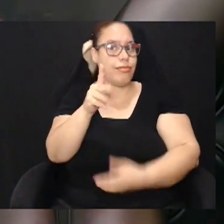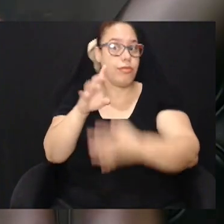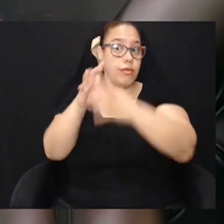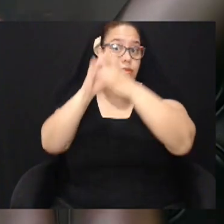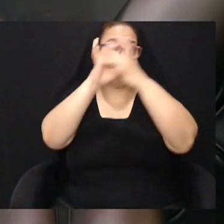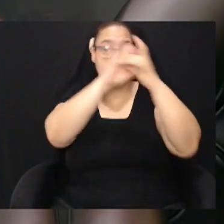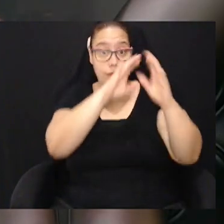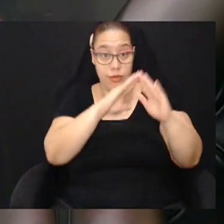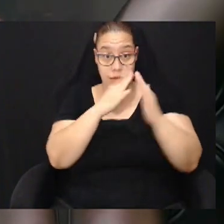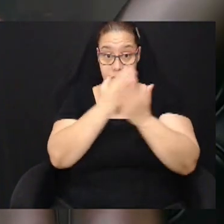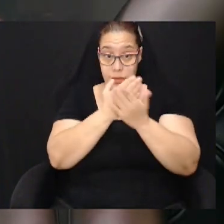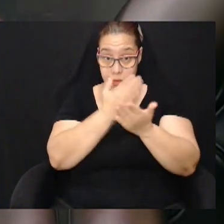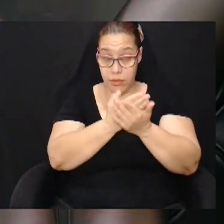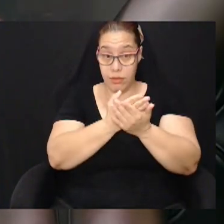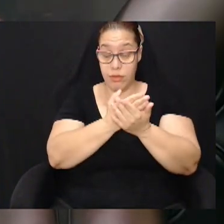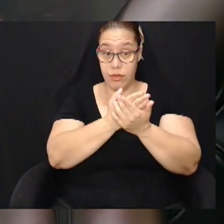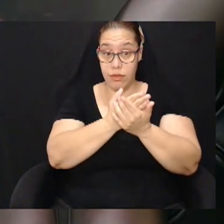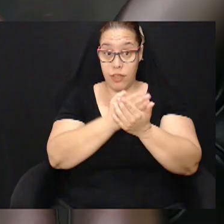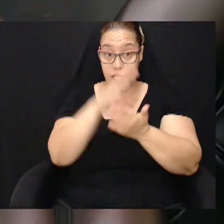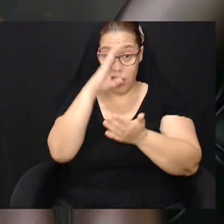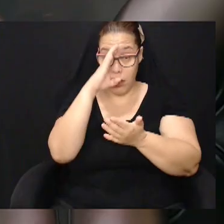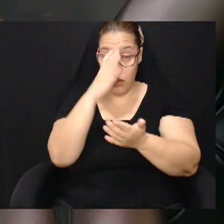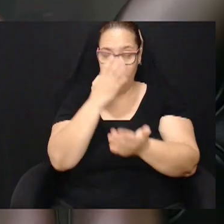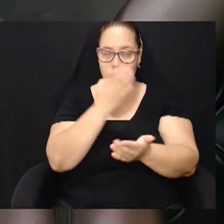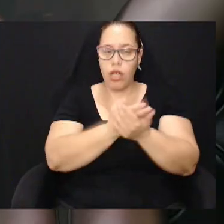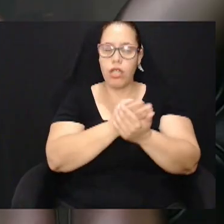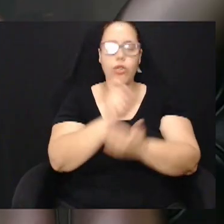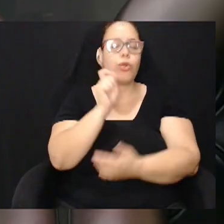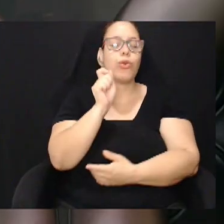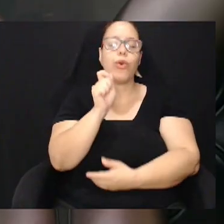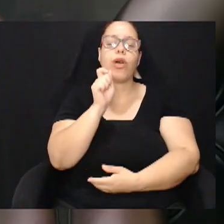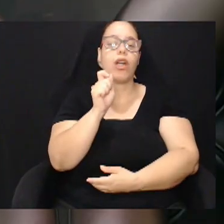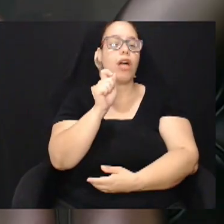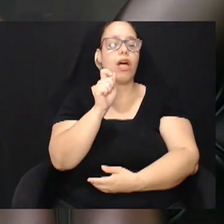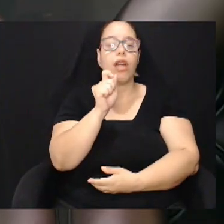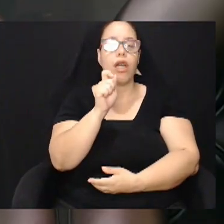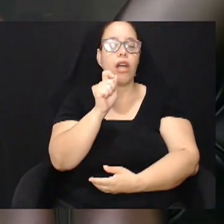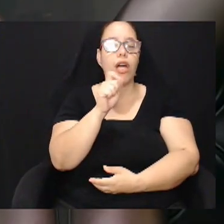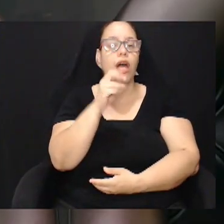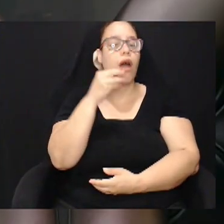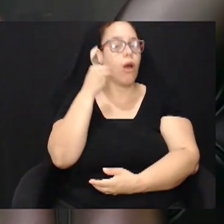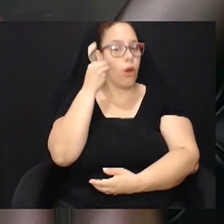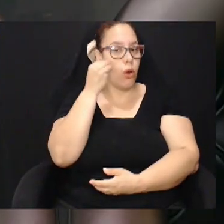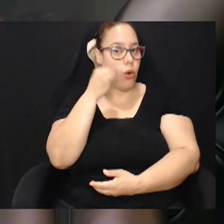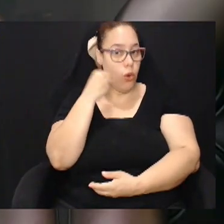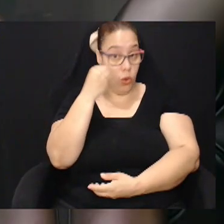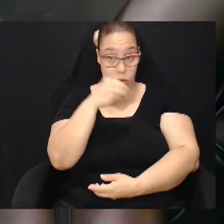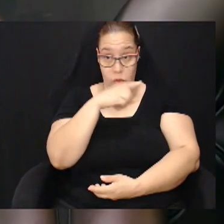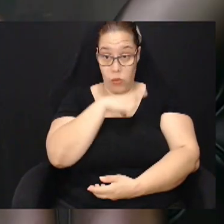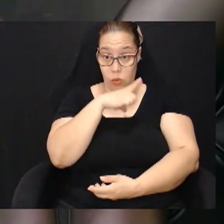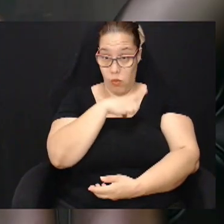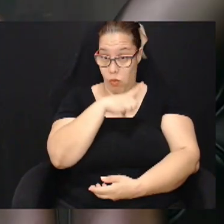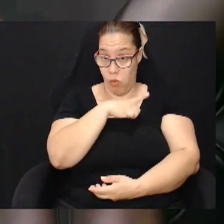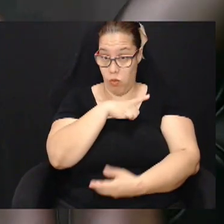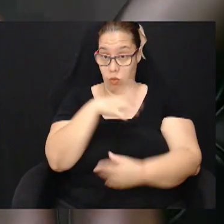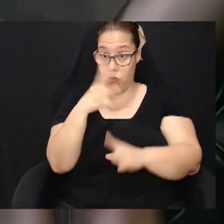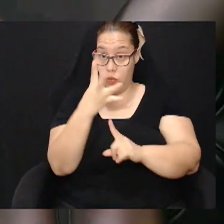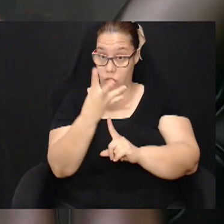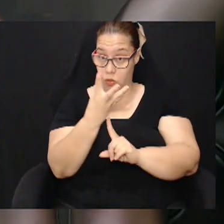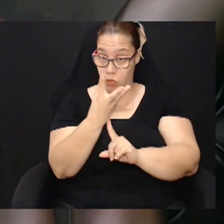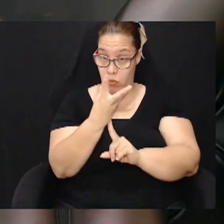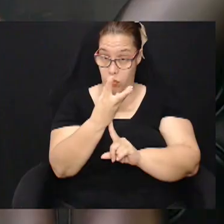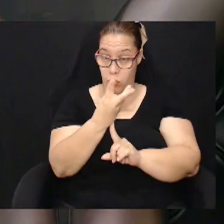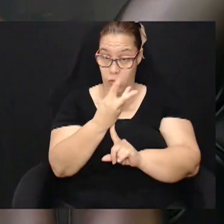né? Então eu acredito muito que essas experiências que nós temos, né, com a arte, qualquer tipo